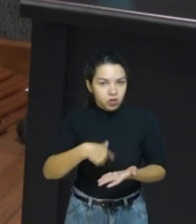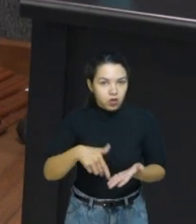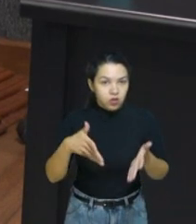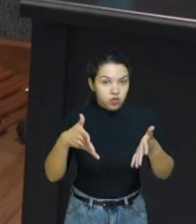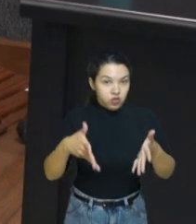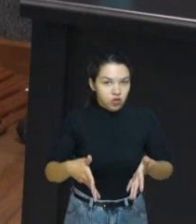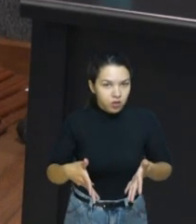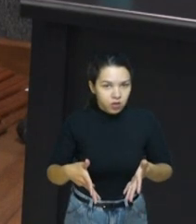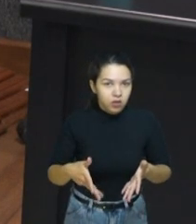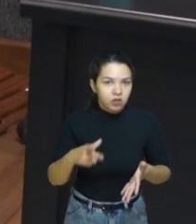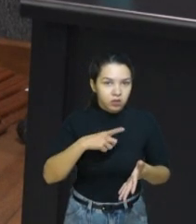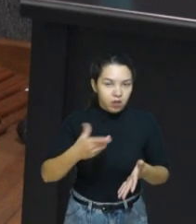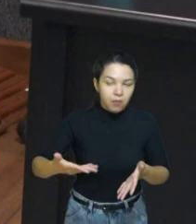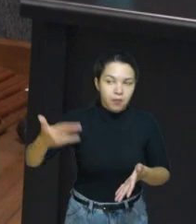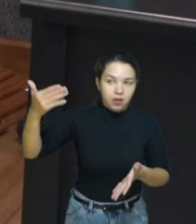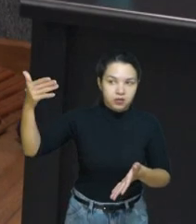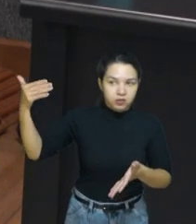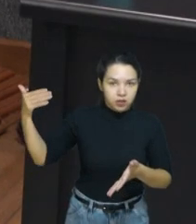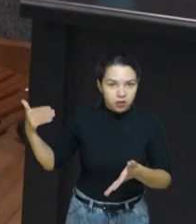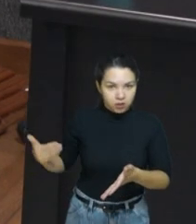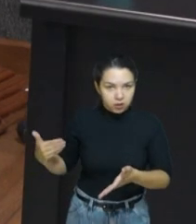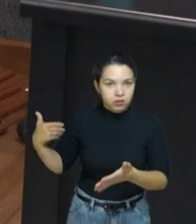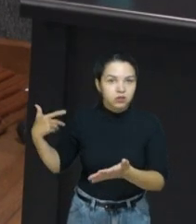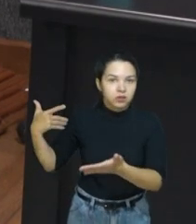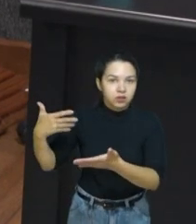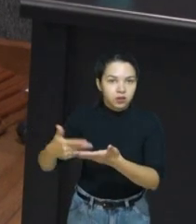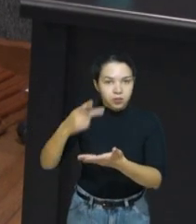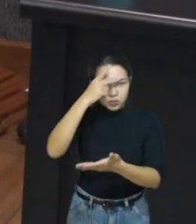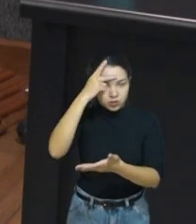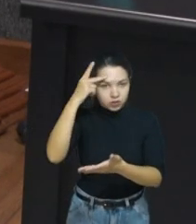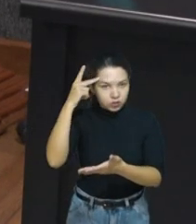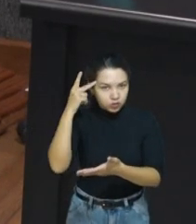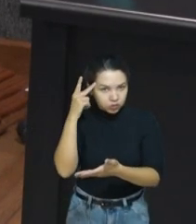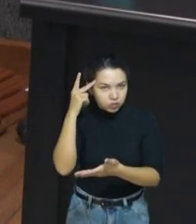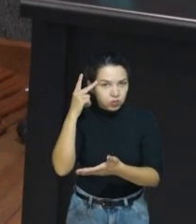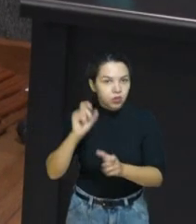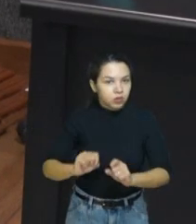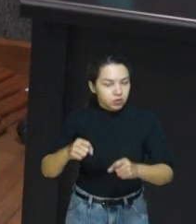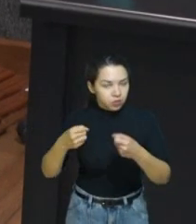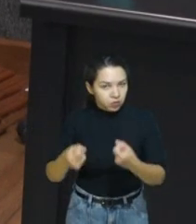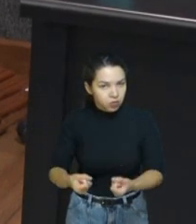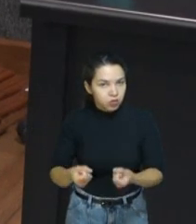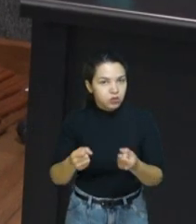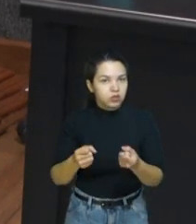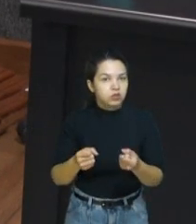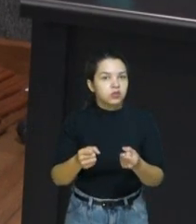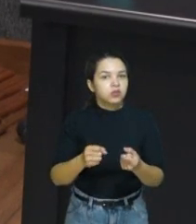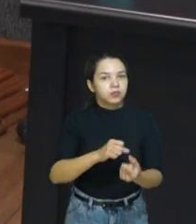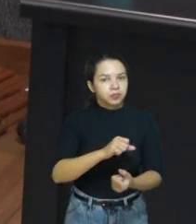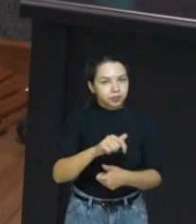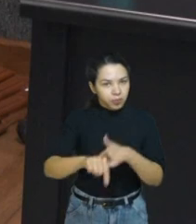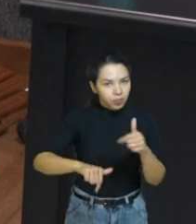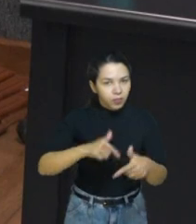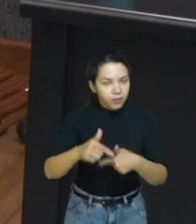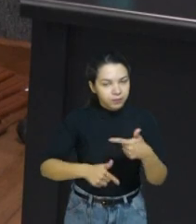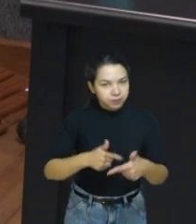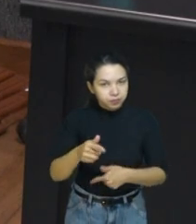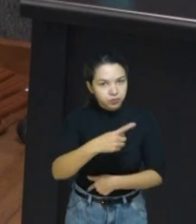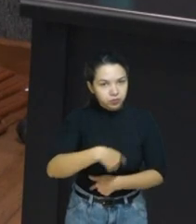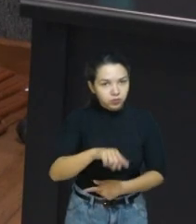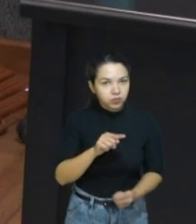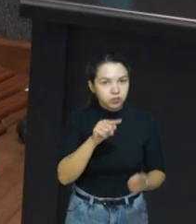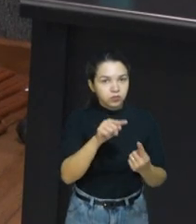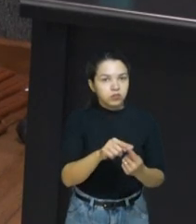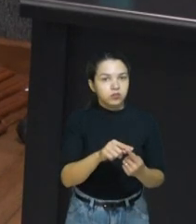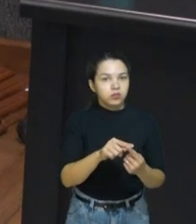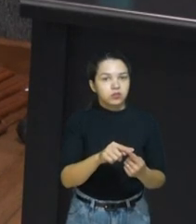chega e sempre tem um legado de alguém e de alguém, né, e de pessoas que se dedicaram a esse trabalho. Tem um